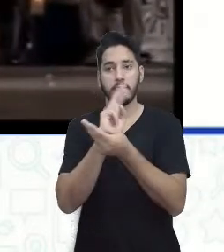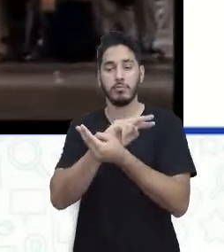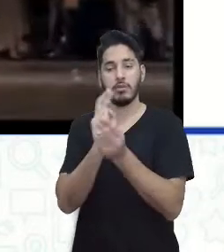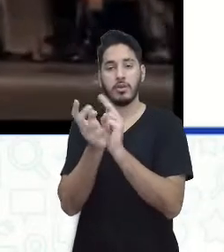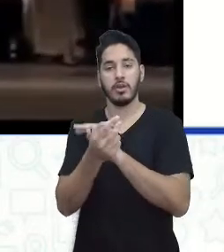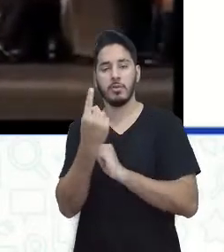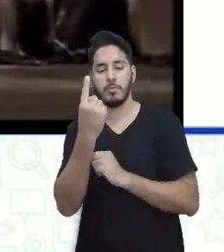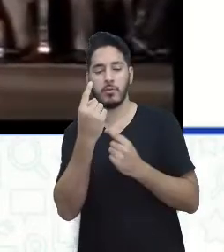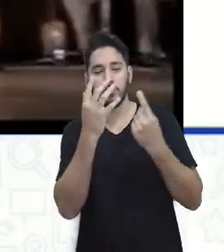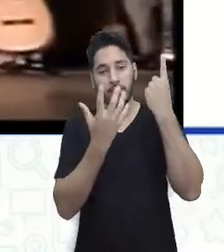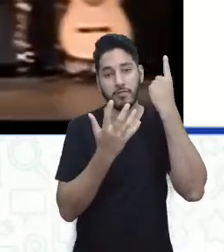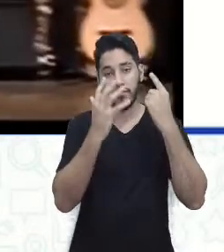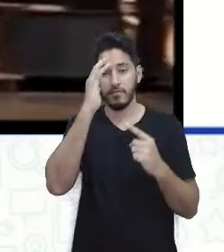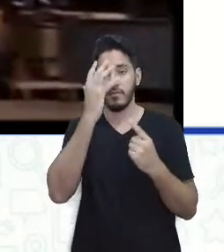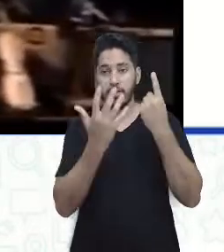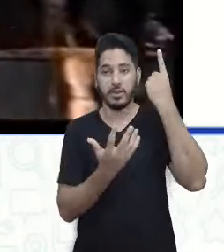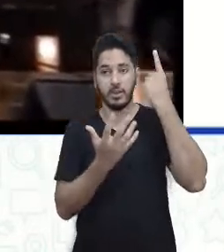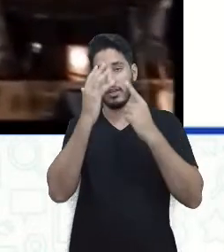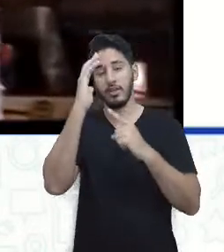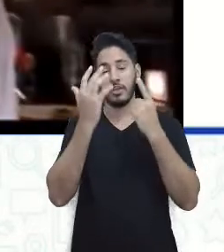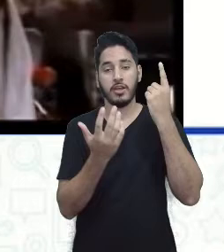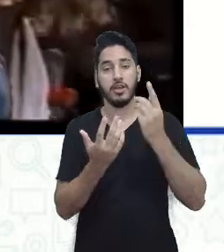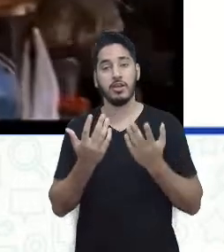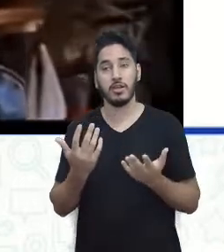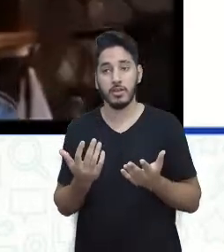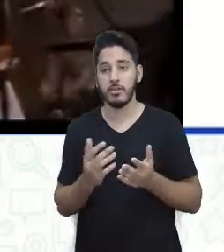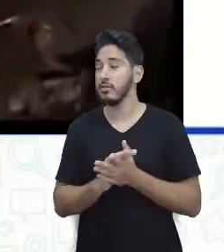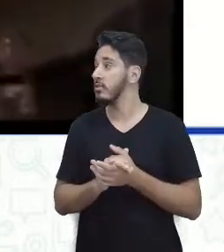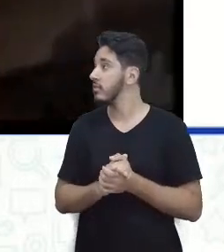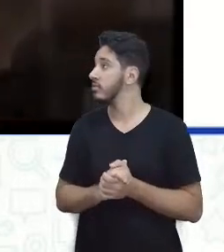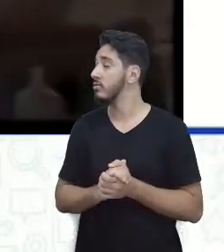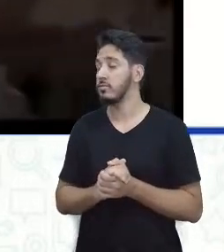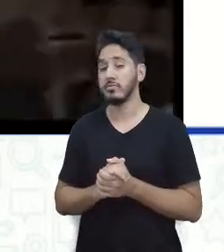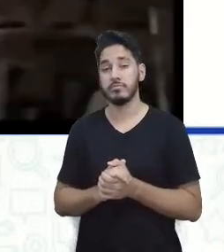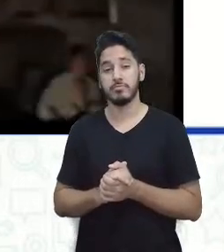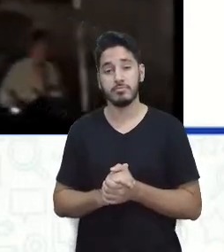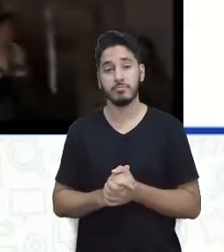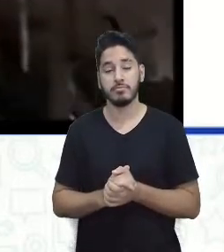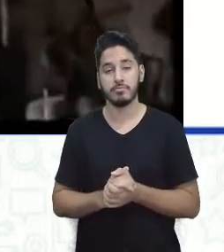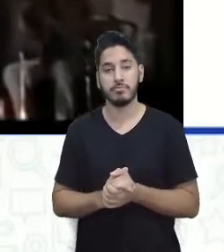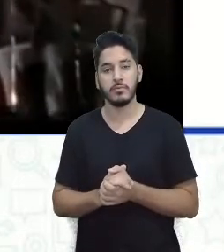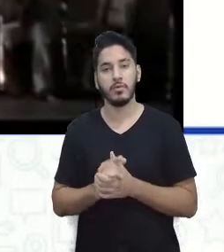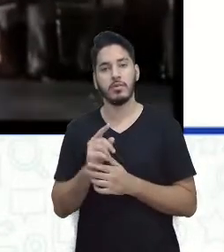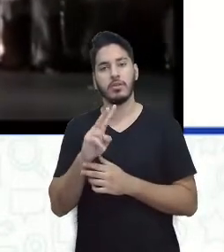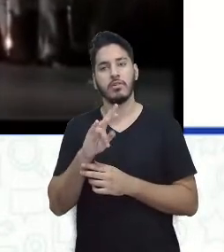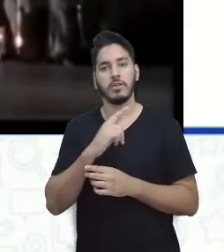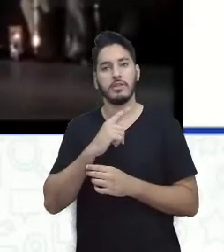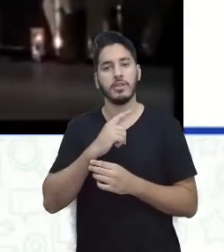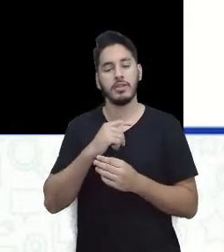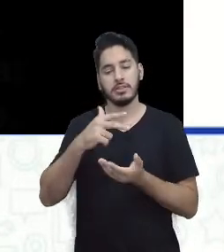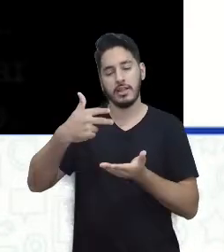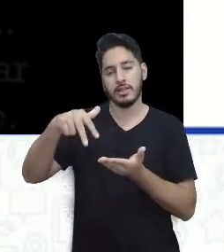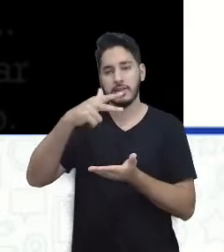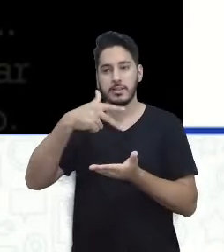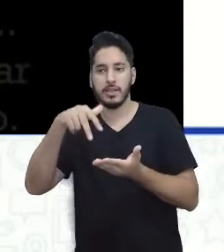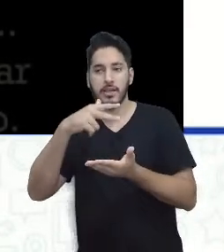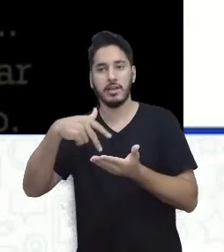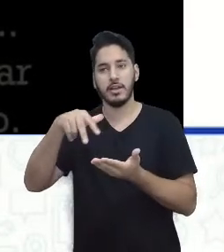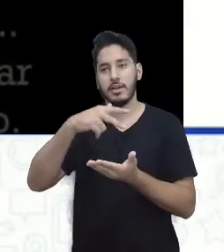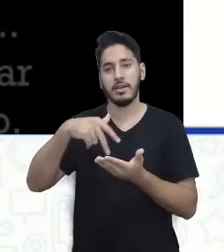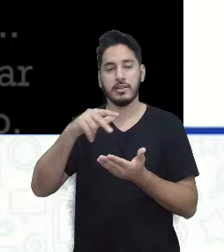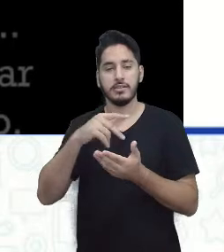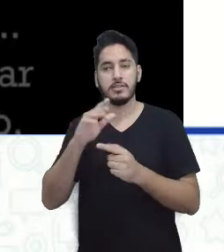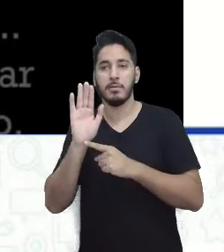ele traz um pouco do frevo, ele traz o chachado, o caboclo, o cavalo marinho. Então ele vai trazendo nessa dança dele, ó, aquela